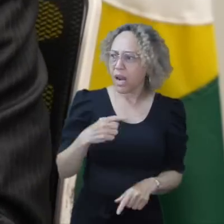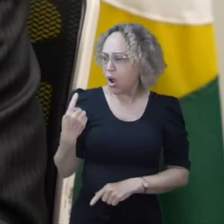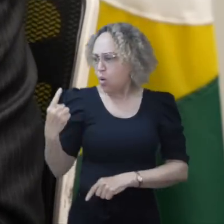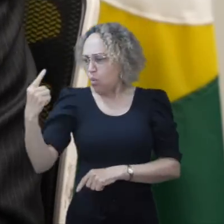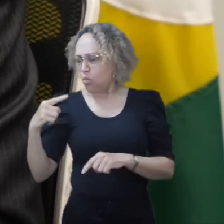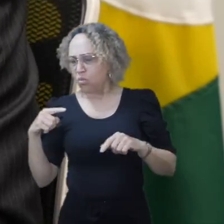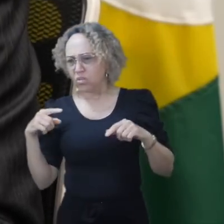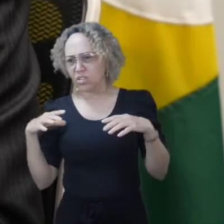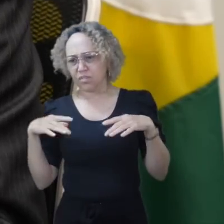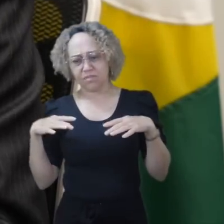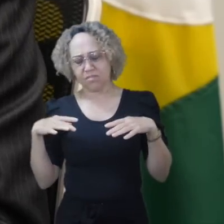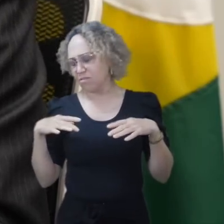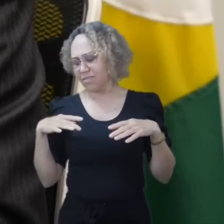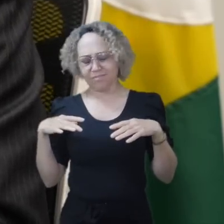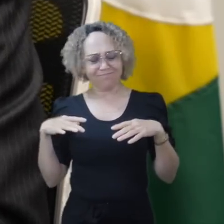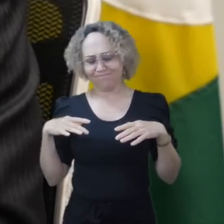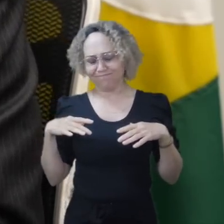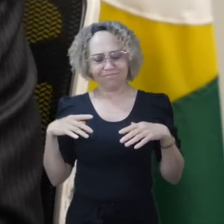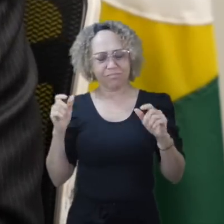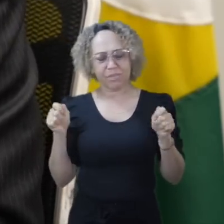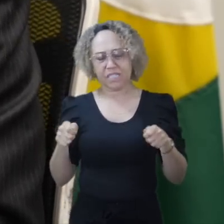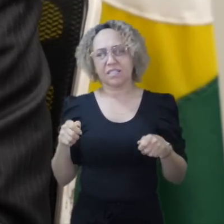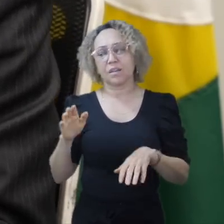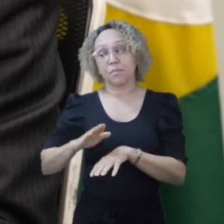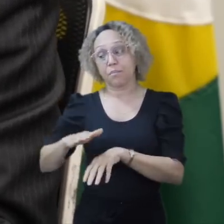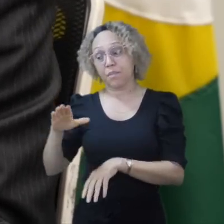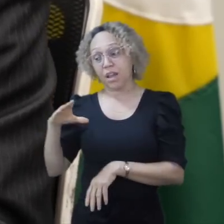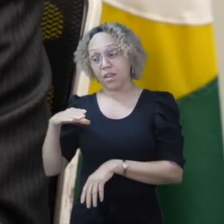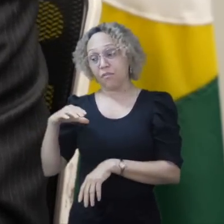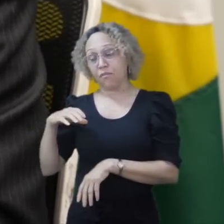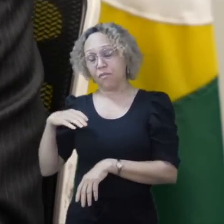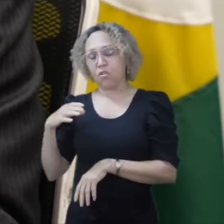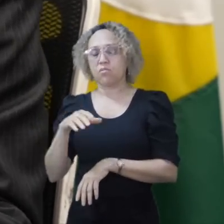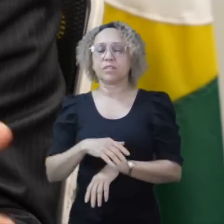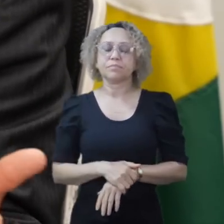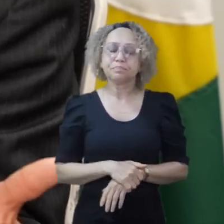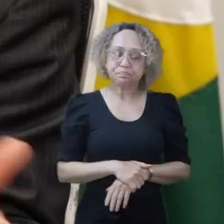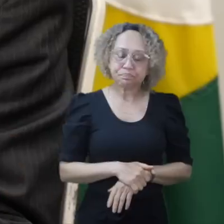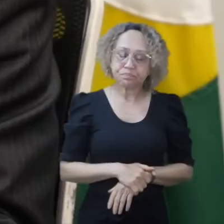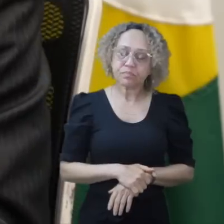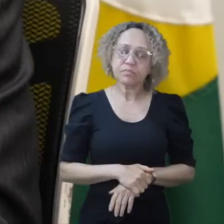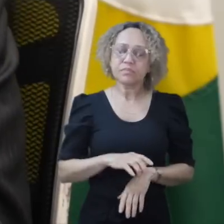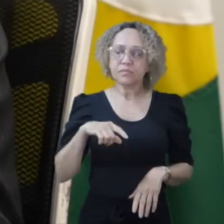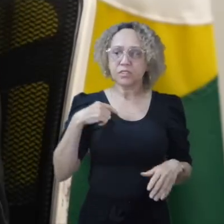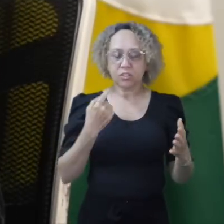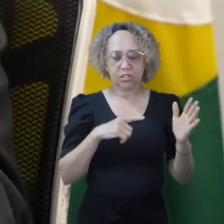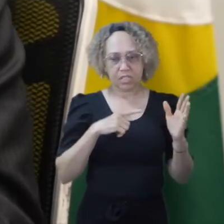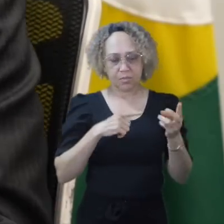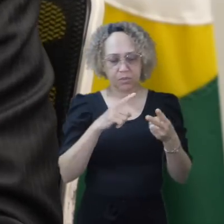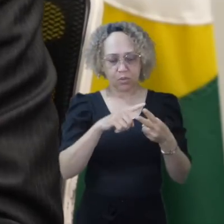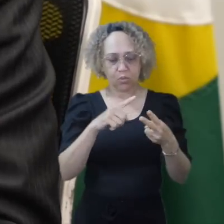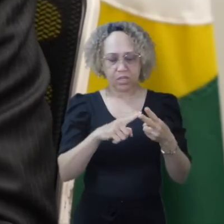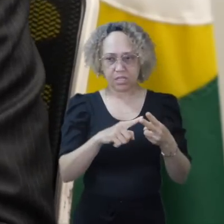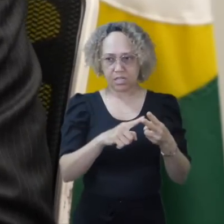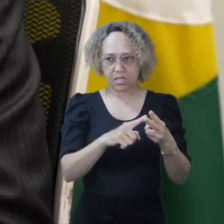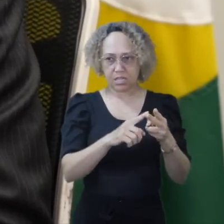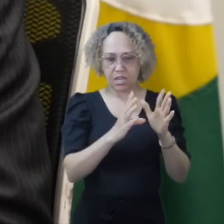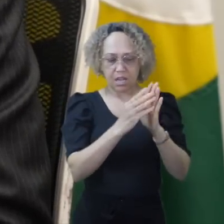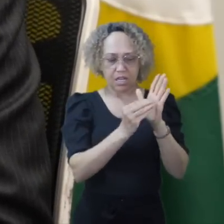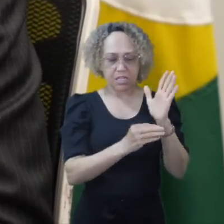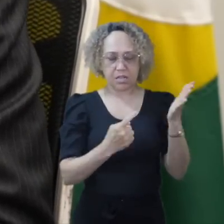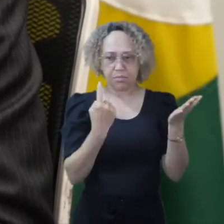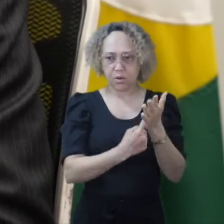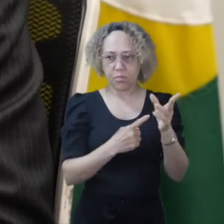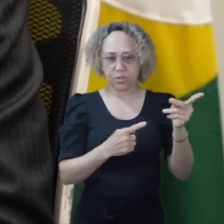Então, isso tudo faz parte da nossa agenda, e a agenda do PT e a agenda do governo. Por exemplo, agora